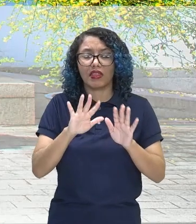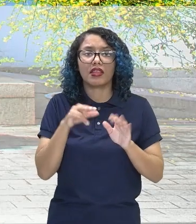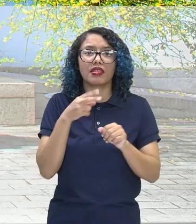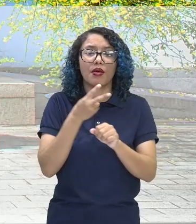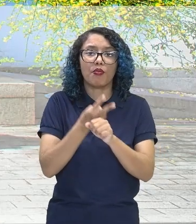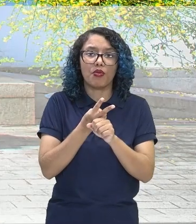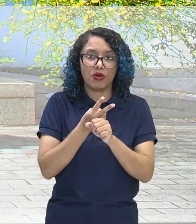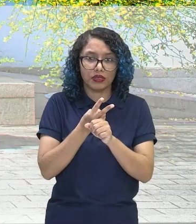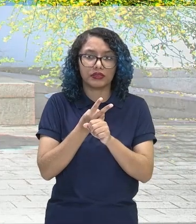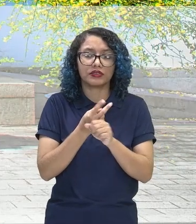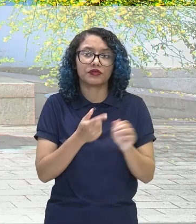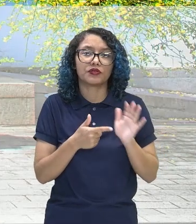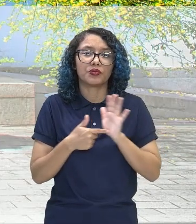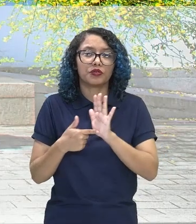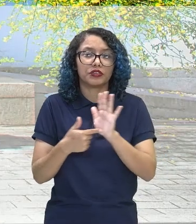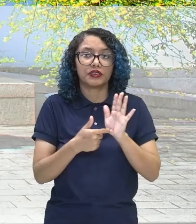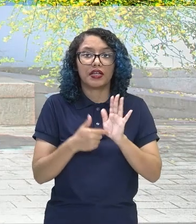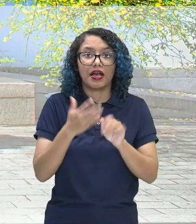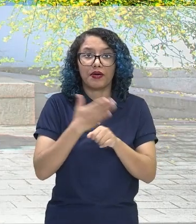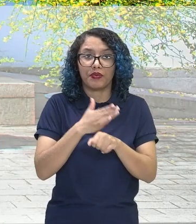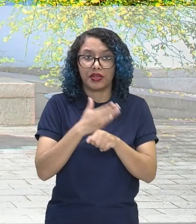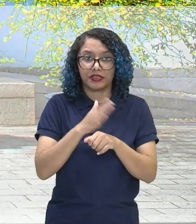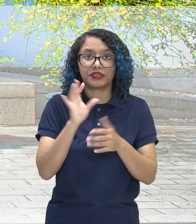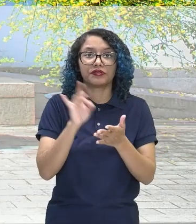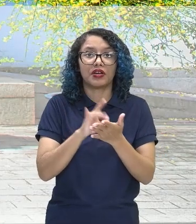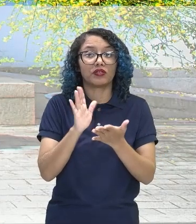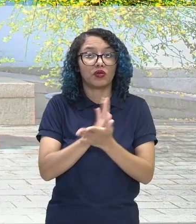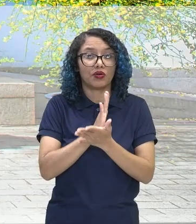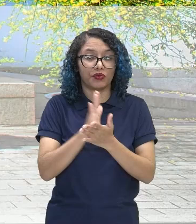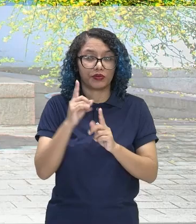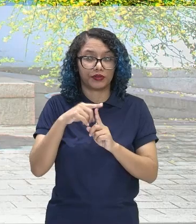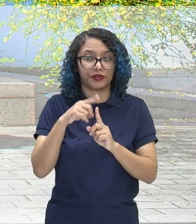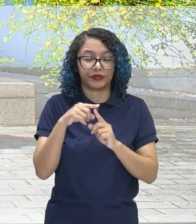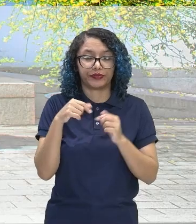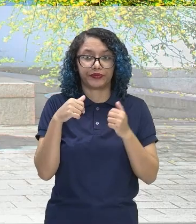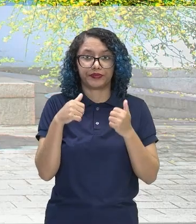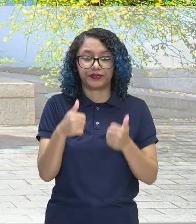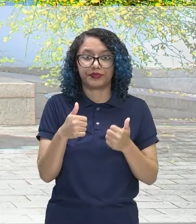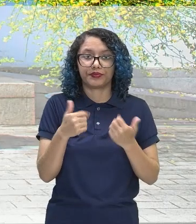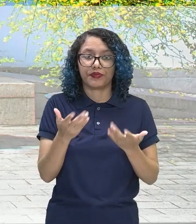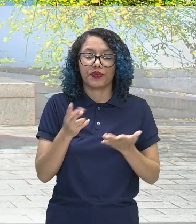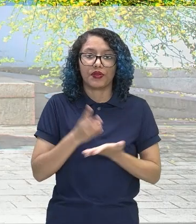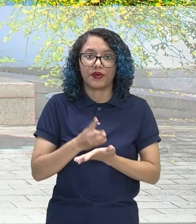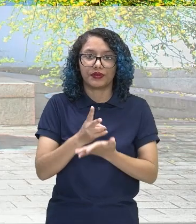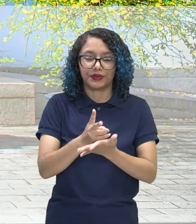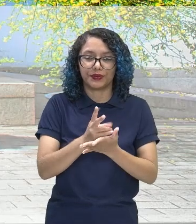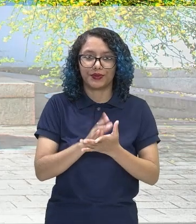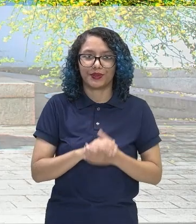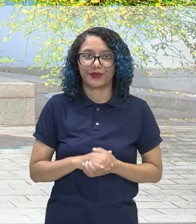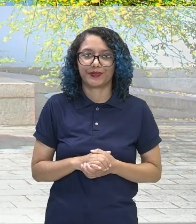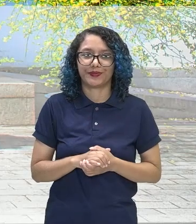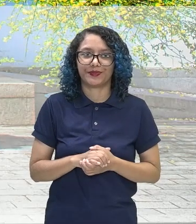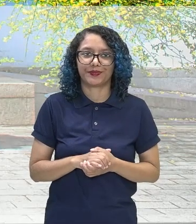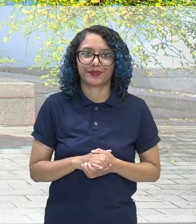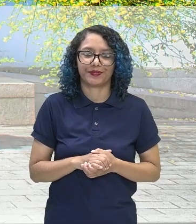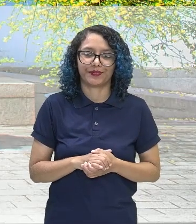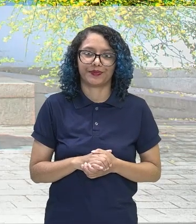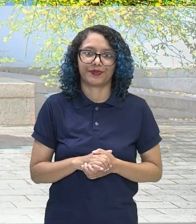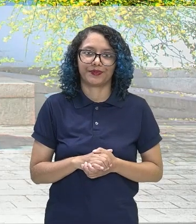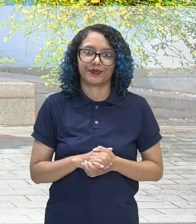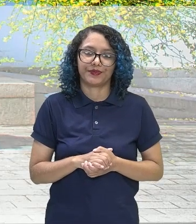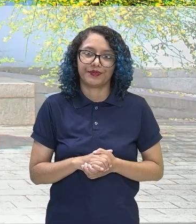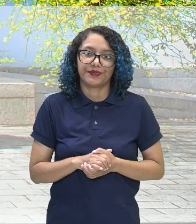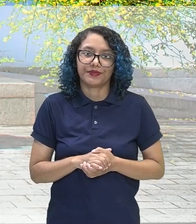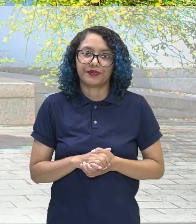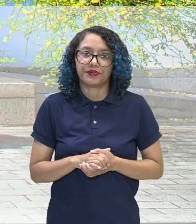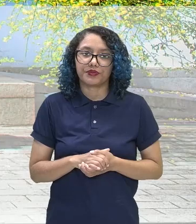oportunidade de visualizar na prática alguns estilos de Kung Fu. Continuando a nossa conversa a respeito do